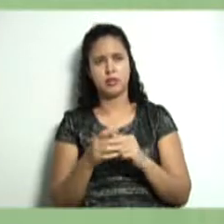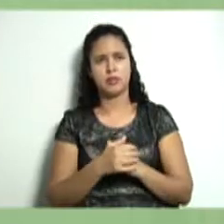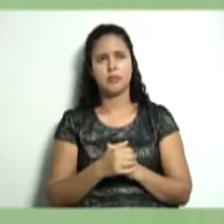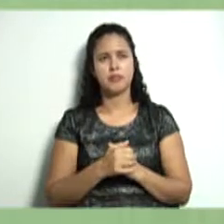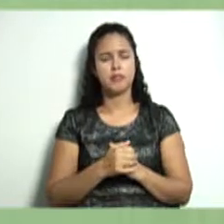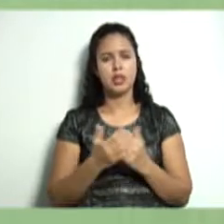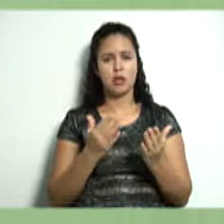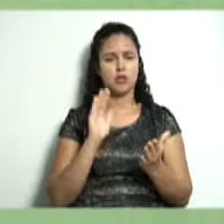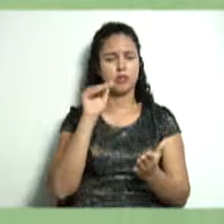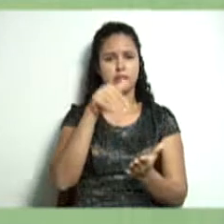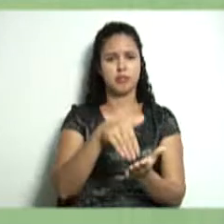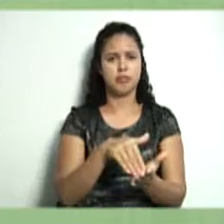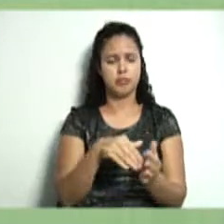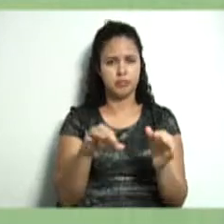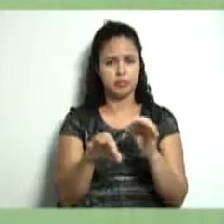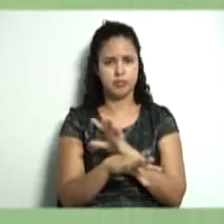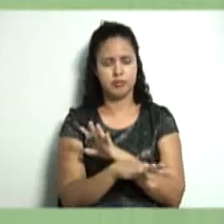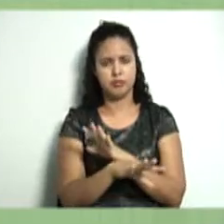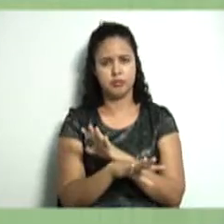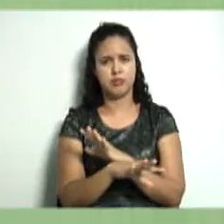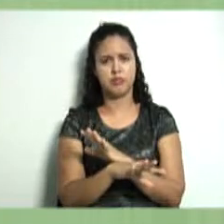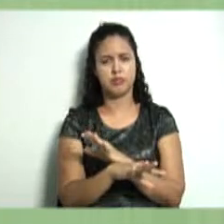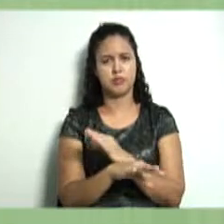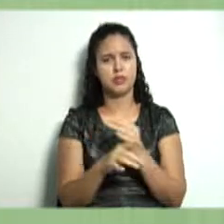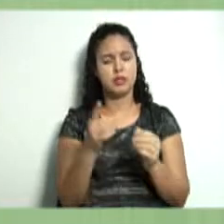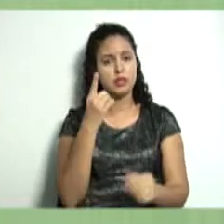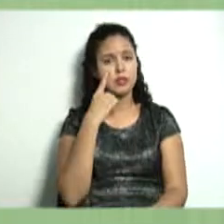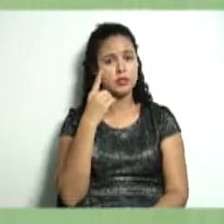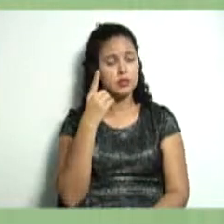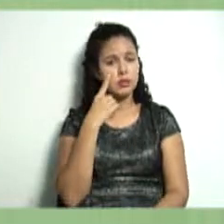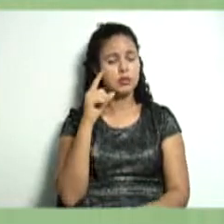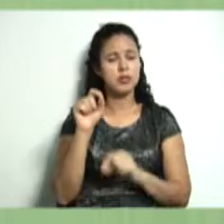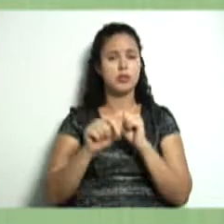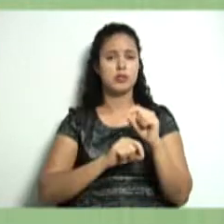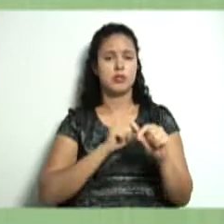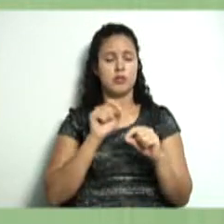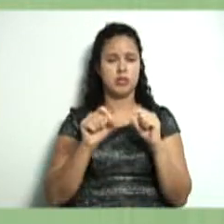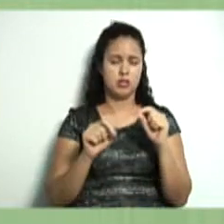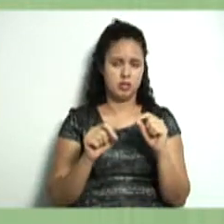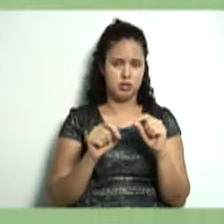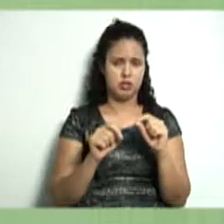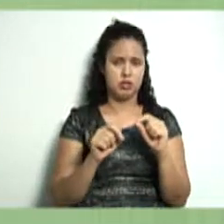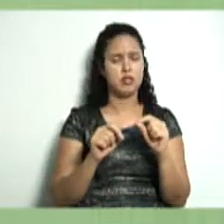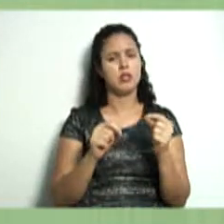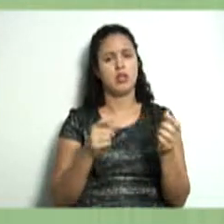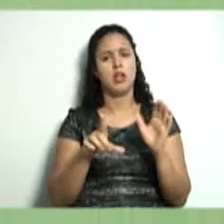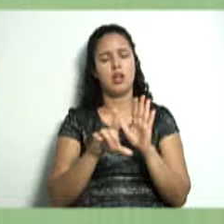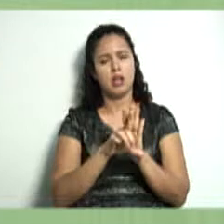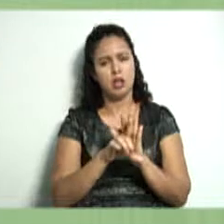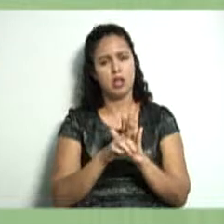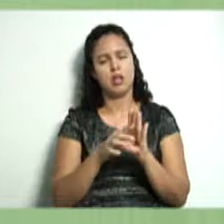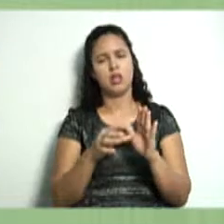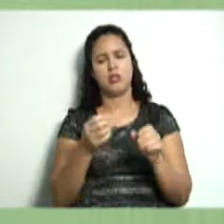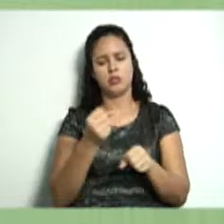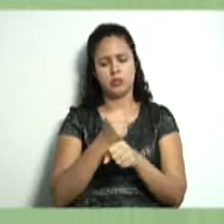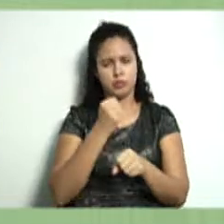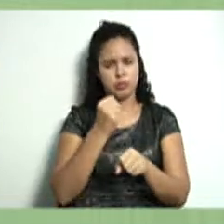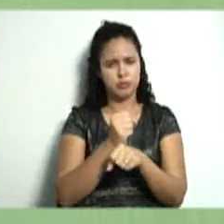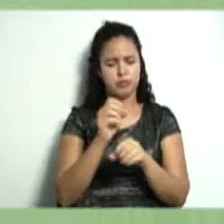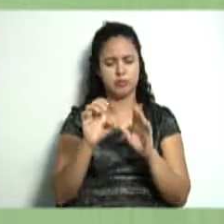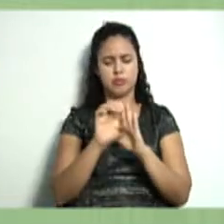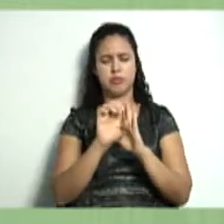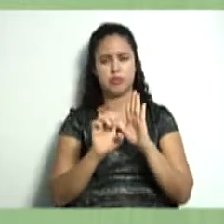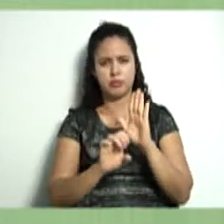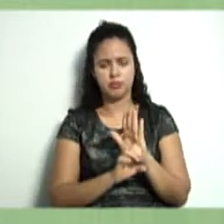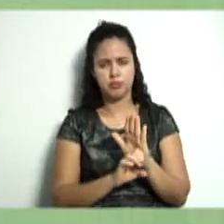gente concluir, nós vimos, então, sobre legislação cooperativa, a construção do